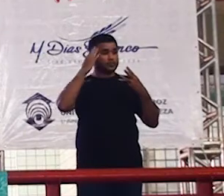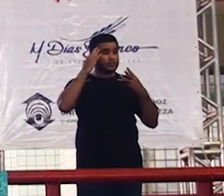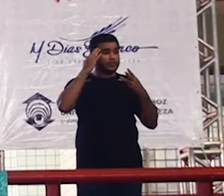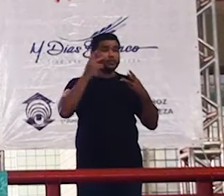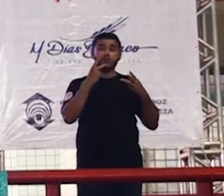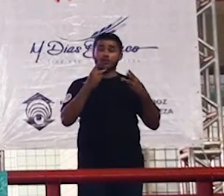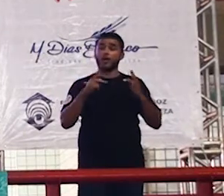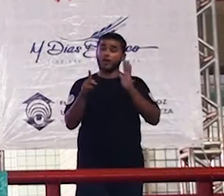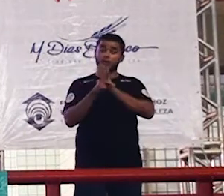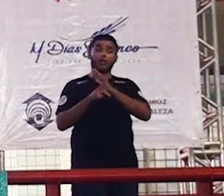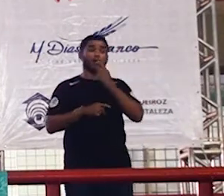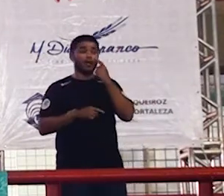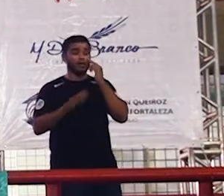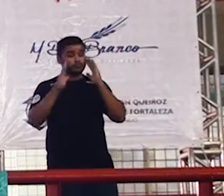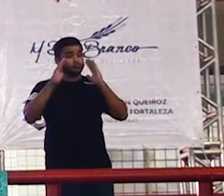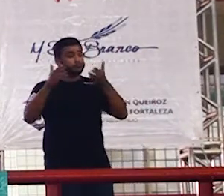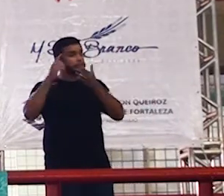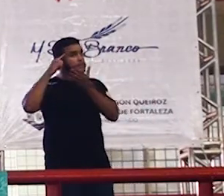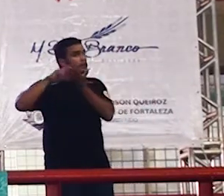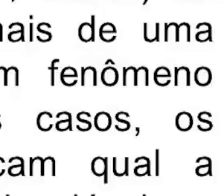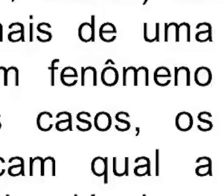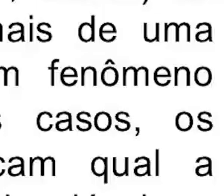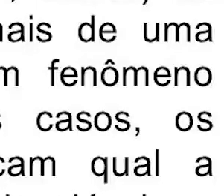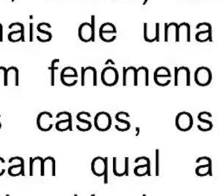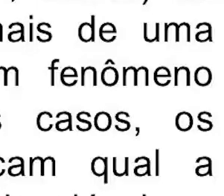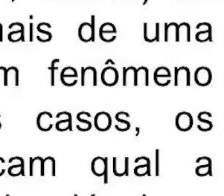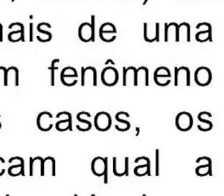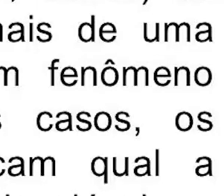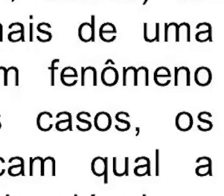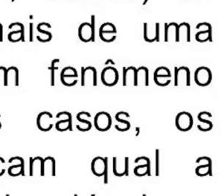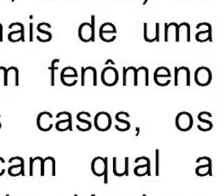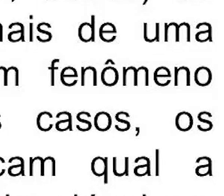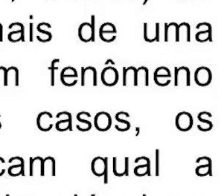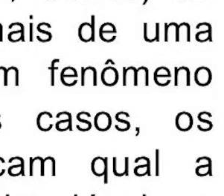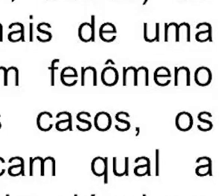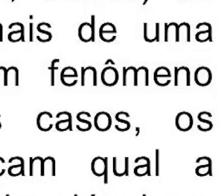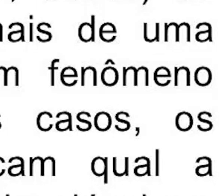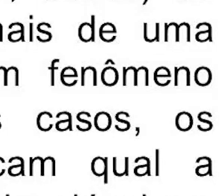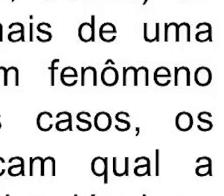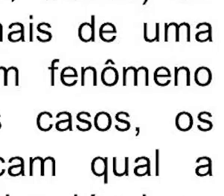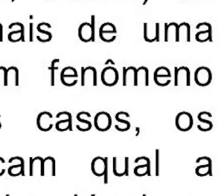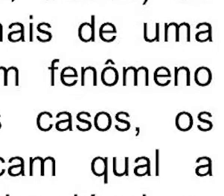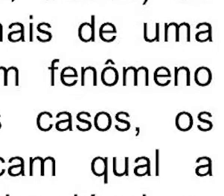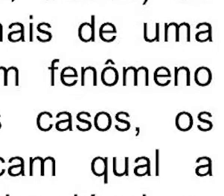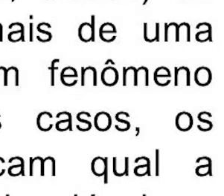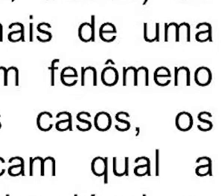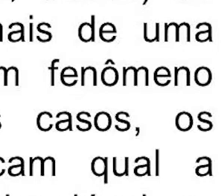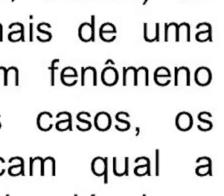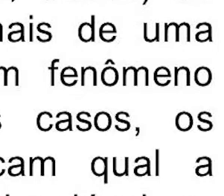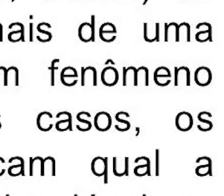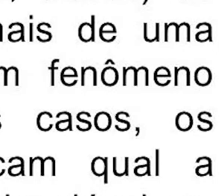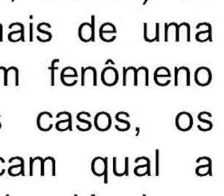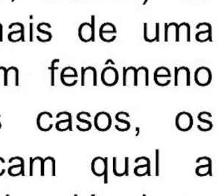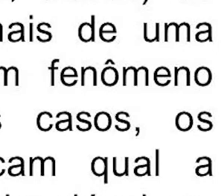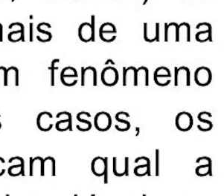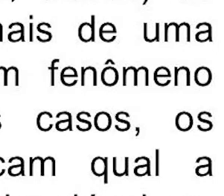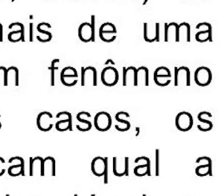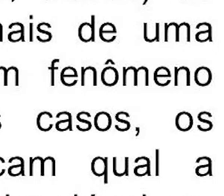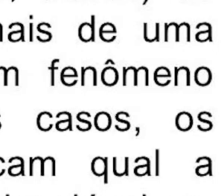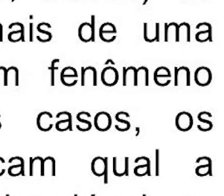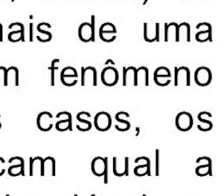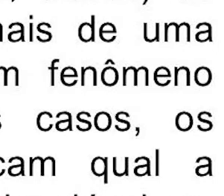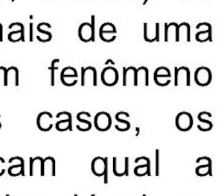sentido. Então veja, o que é ambiguidade? Propriedade que apresentam diversas unidades